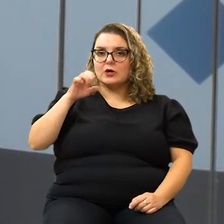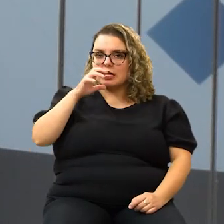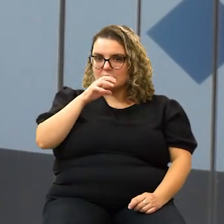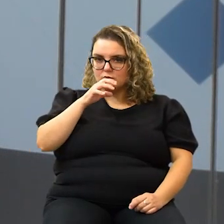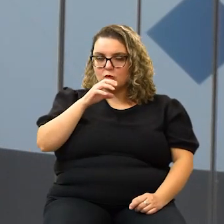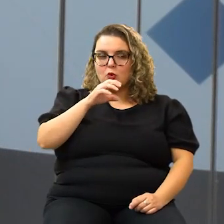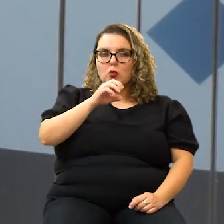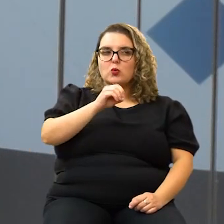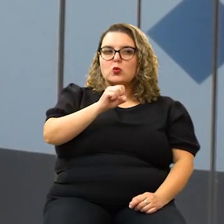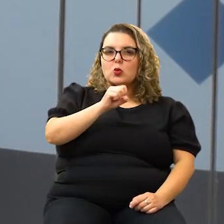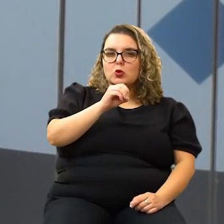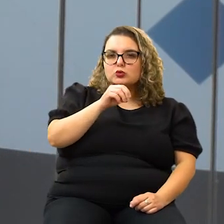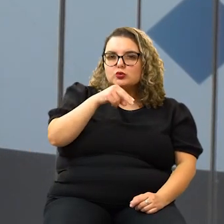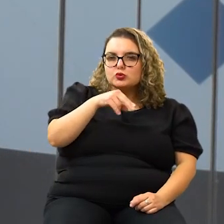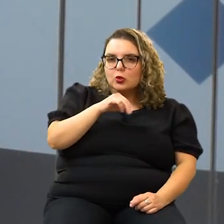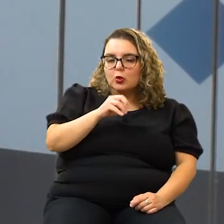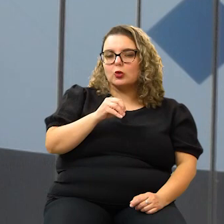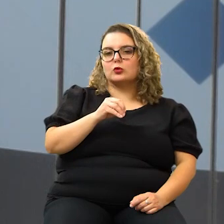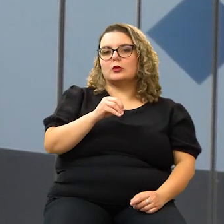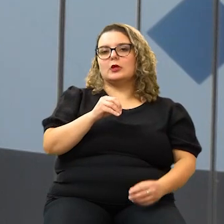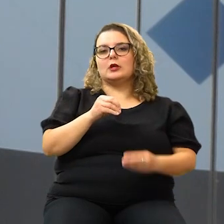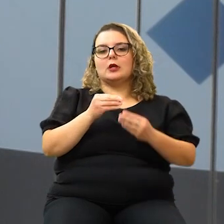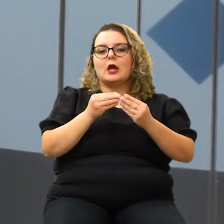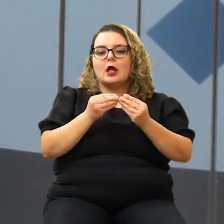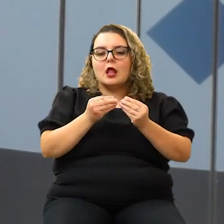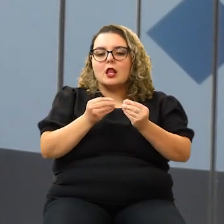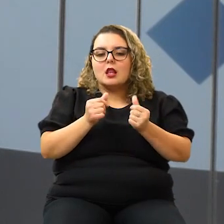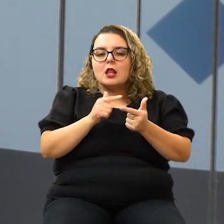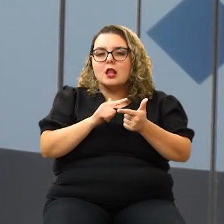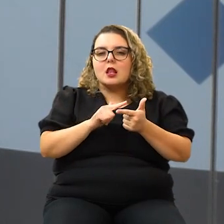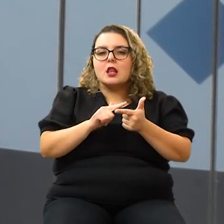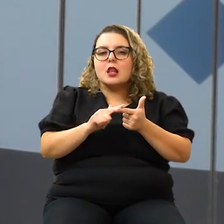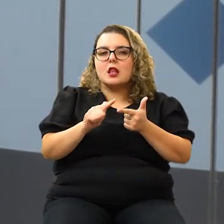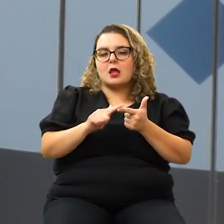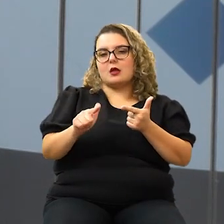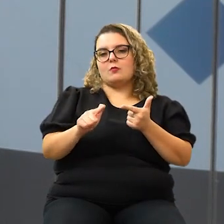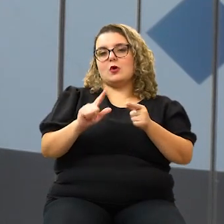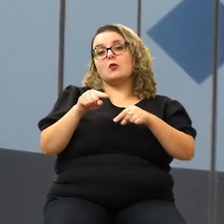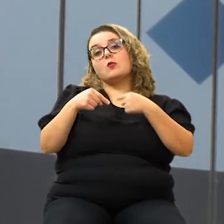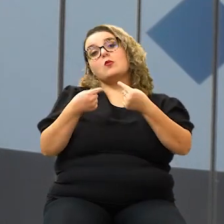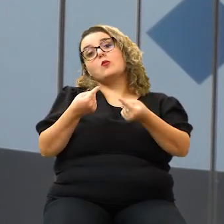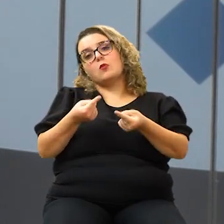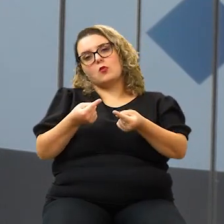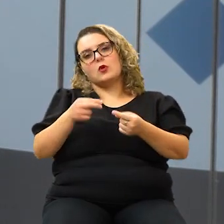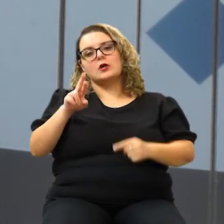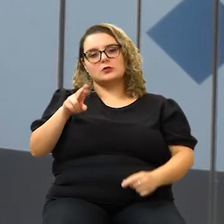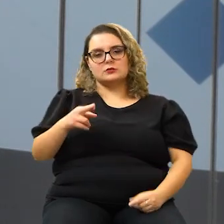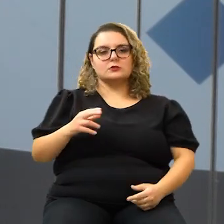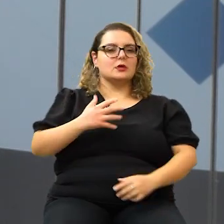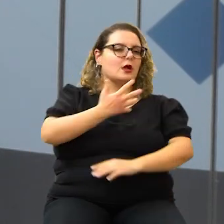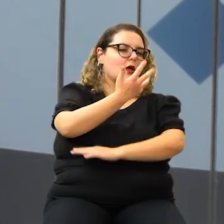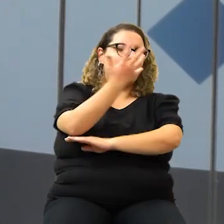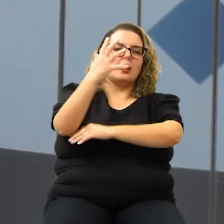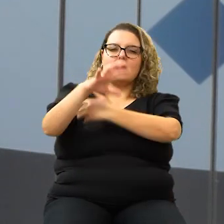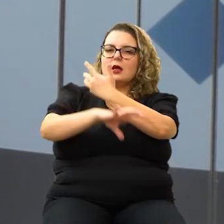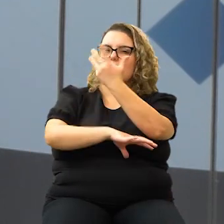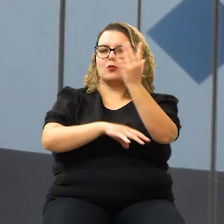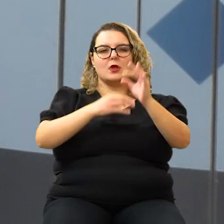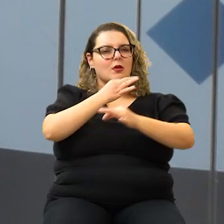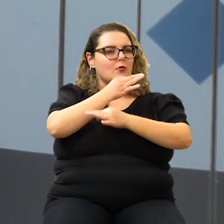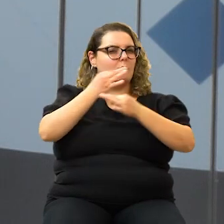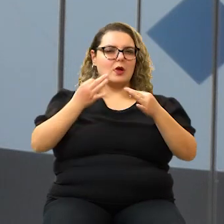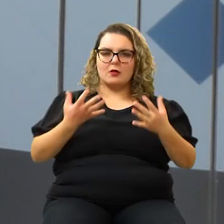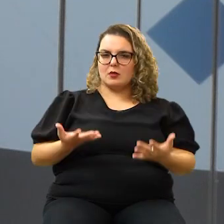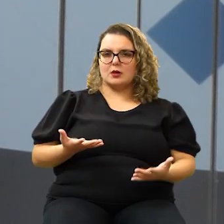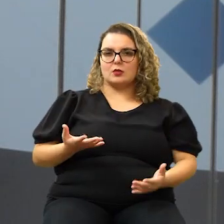ozônio, ele filtra, né? Aí teria um outro fator também extremamente importante. A natureza, ela é perfeita, né?